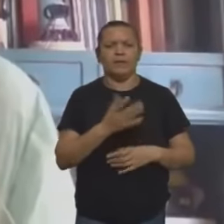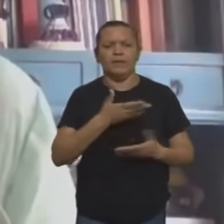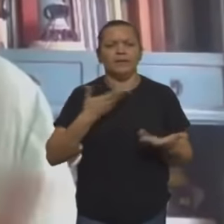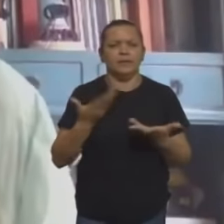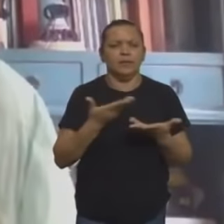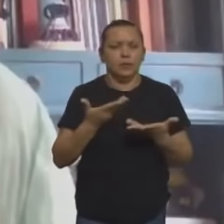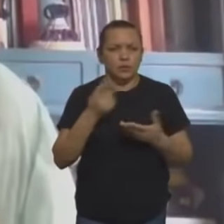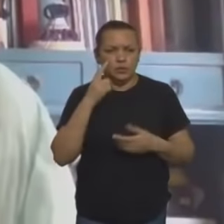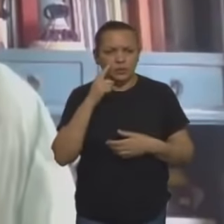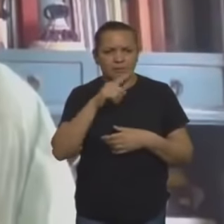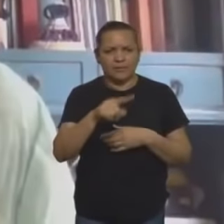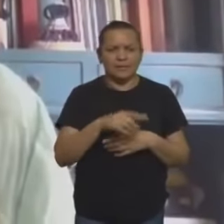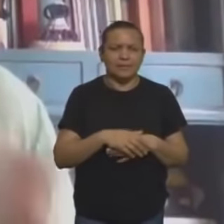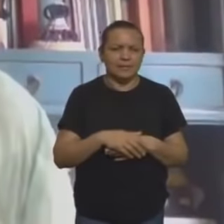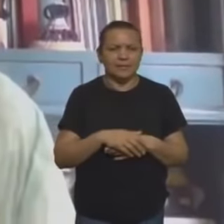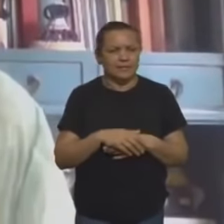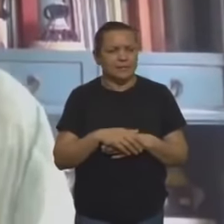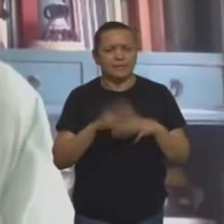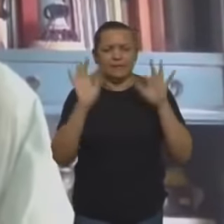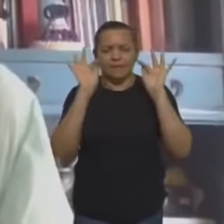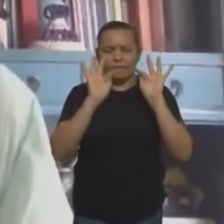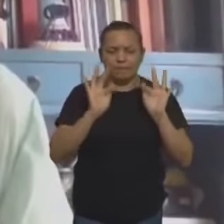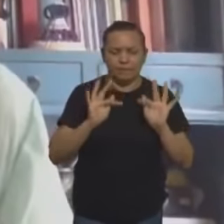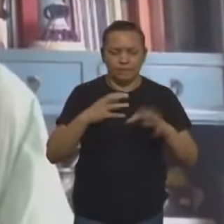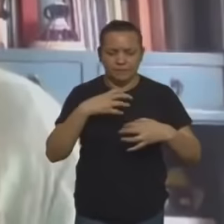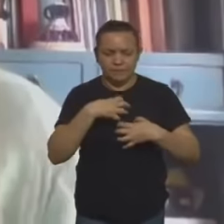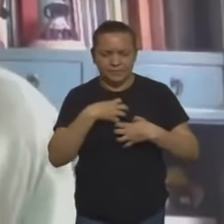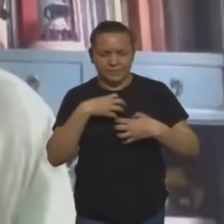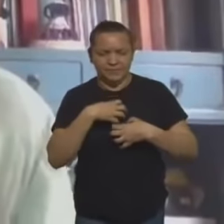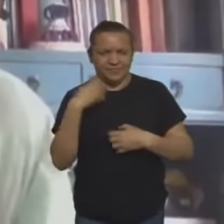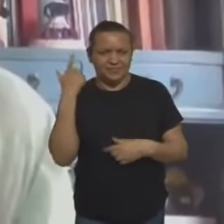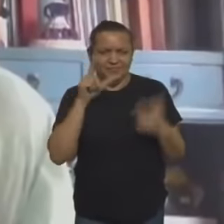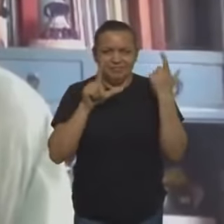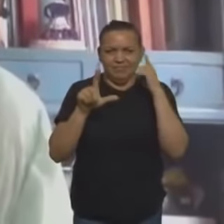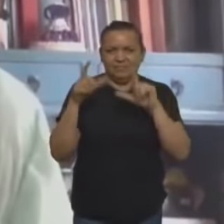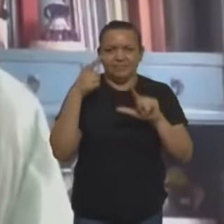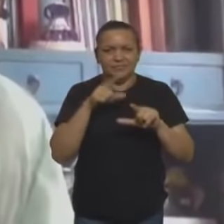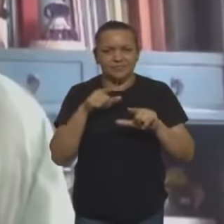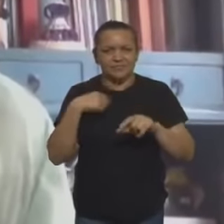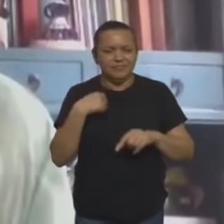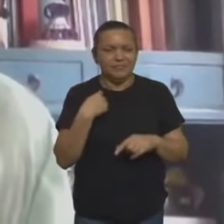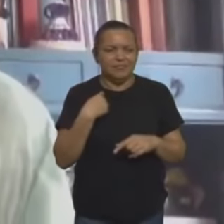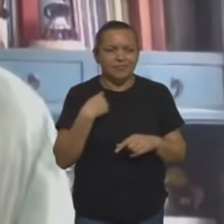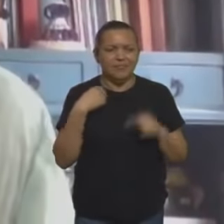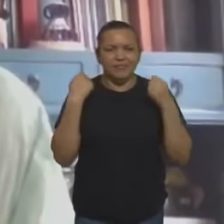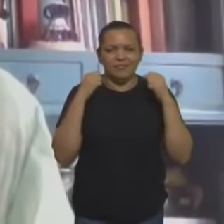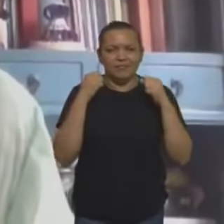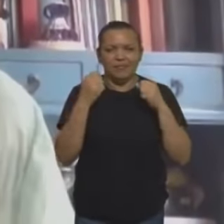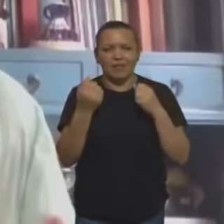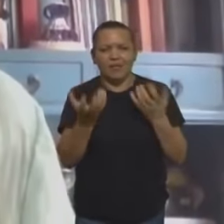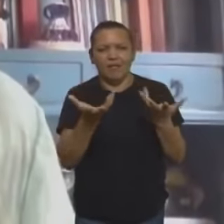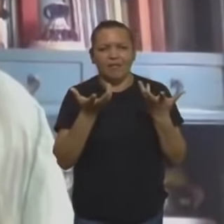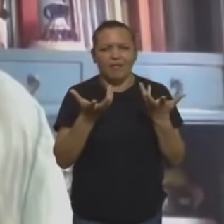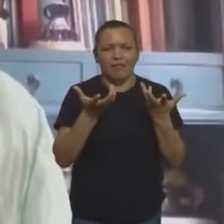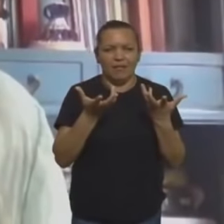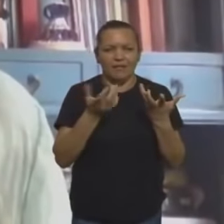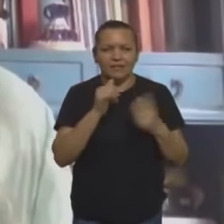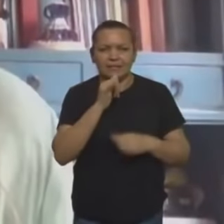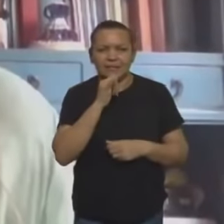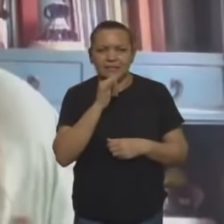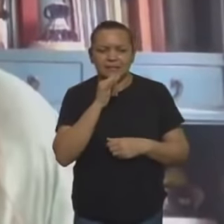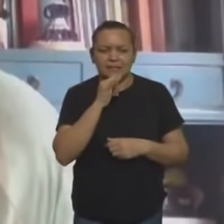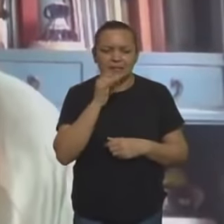tem uma posição de destaque, está feliz, está realizada, né, dentro do esporte que ela tanto queria. Então, são exemplos